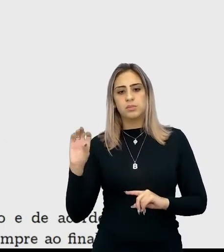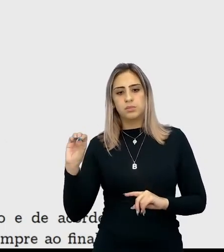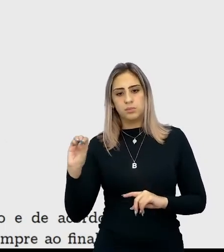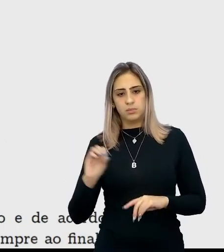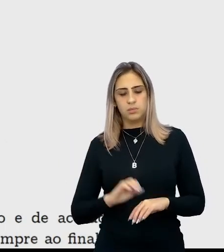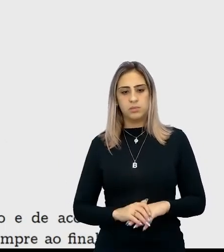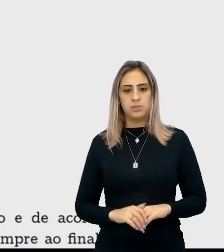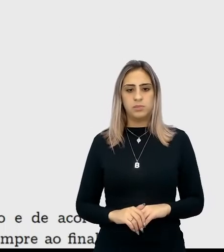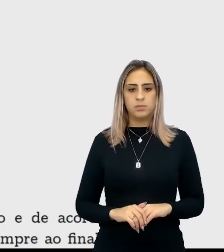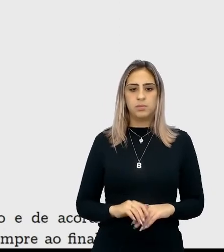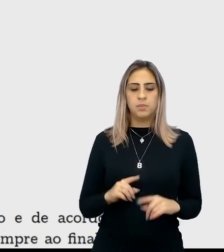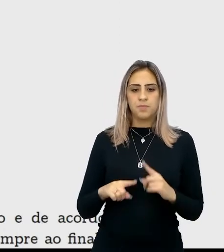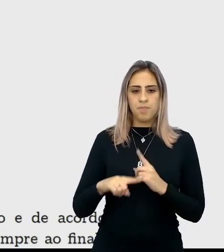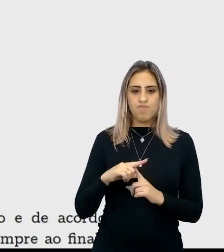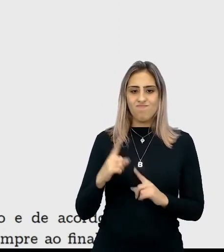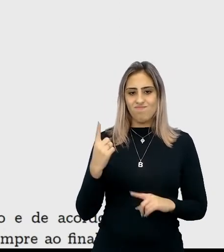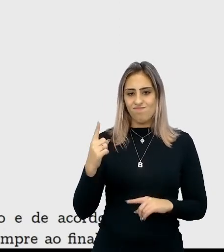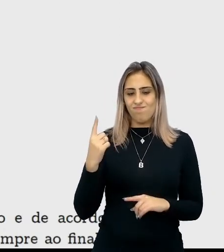12.480, mais